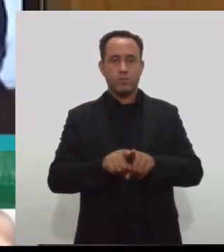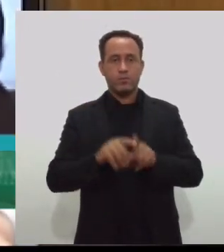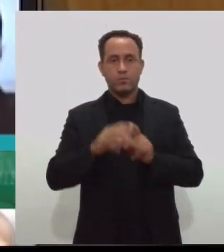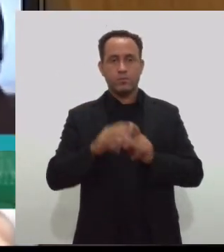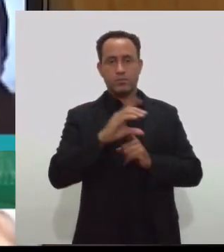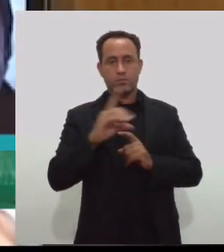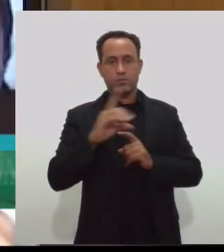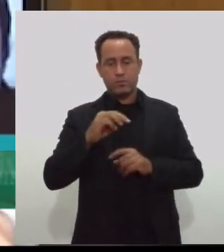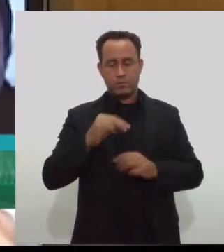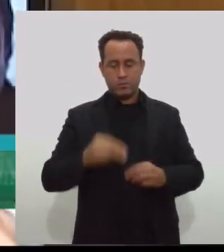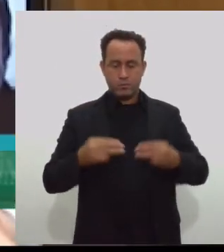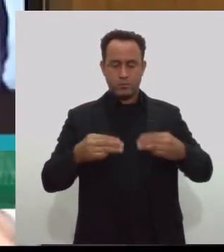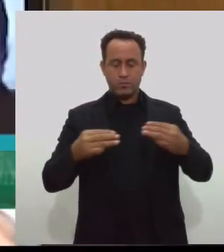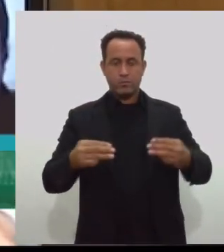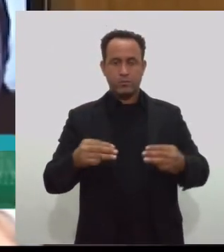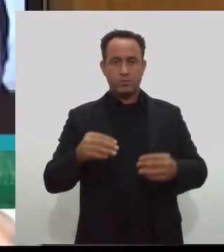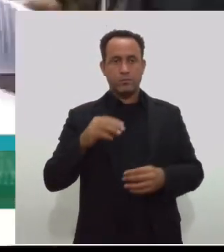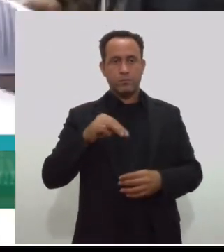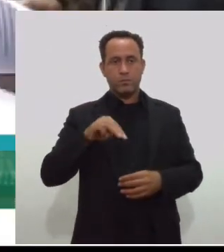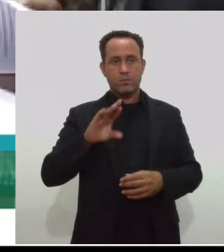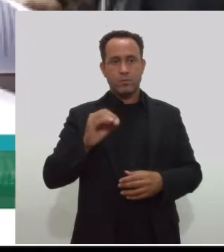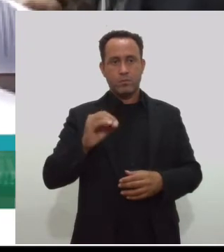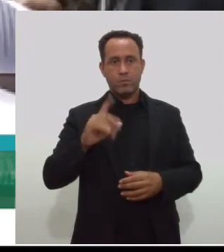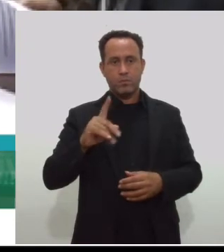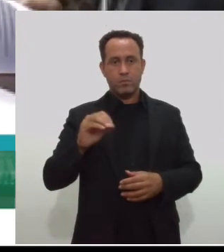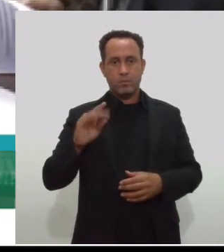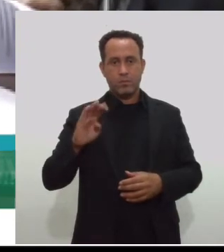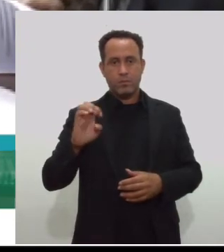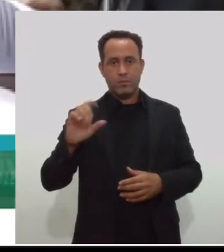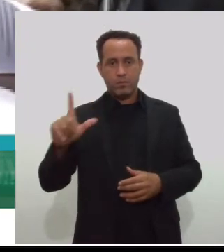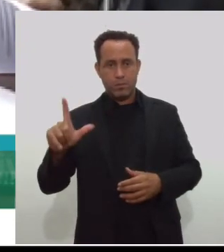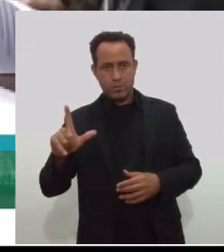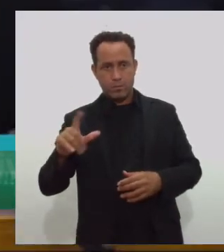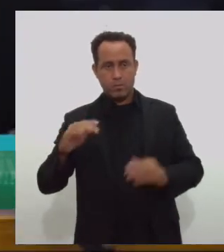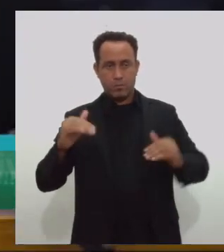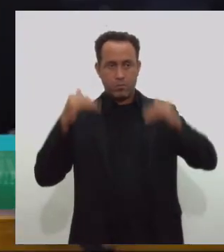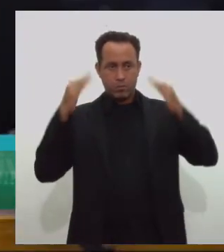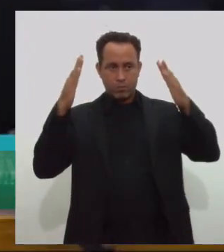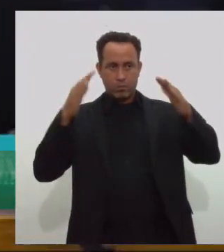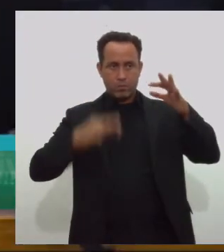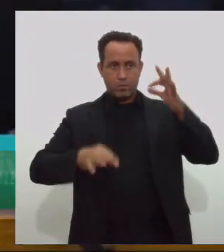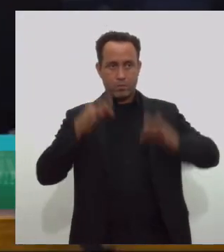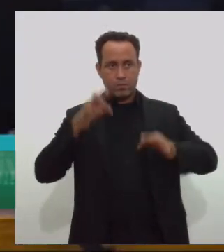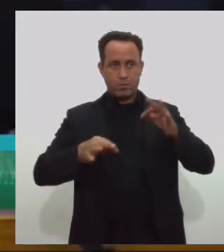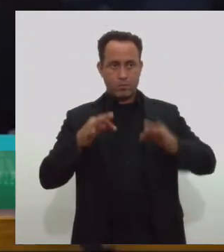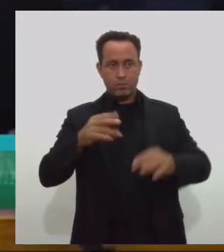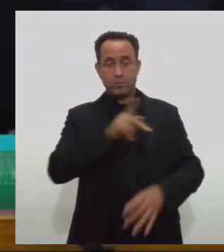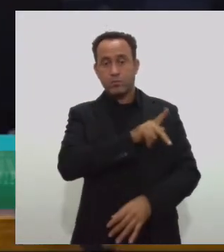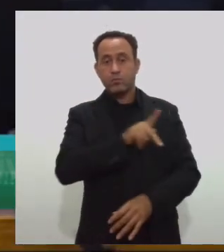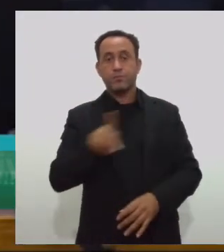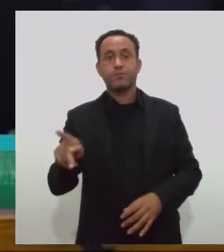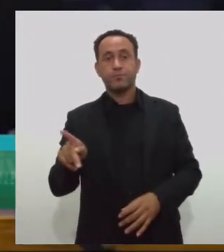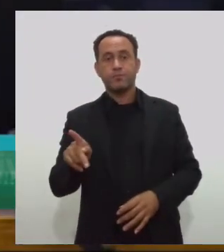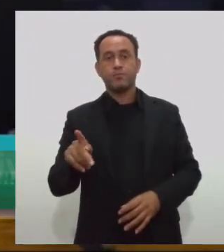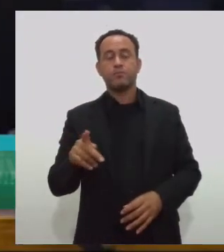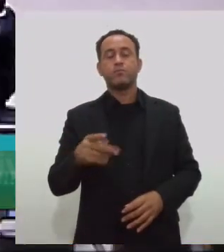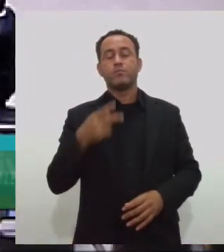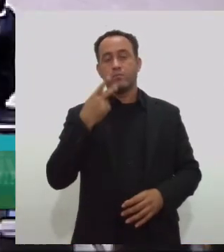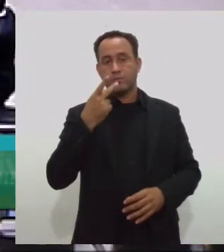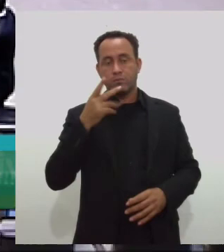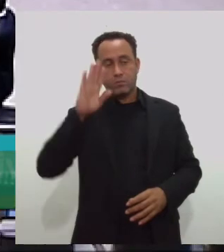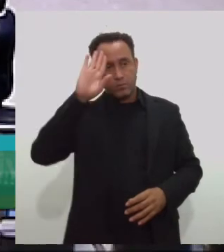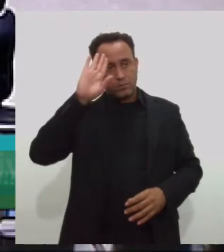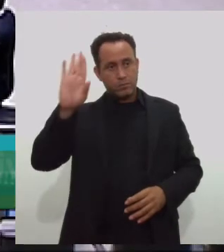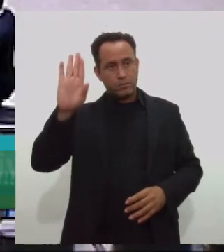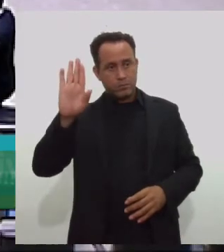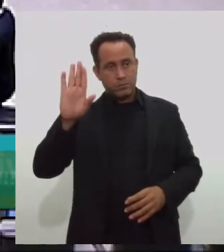pelo ministro Mauro Campbell, do Superior Tribunal de Justiça. O presidente da Câmara destacou a